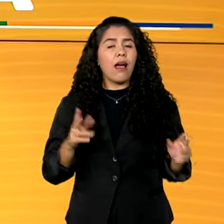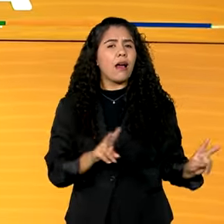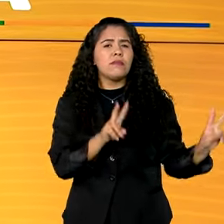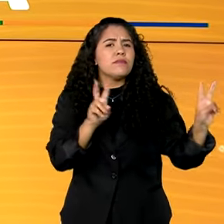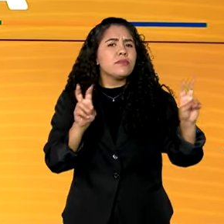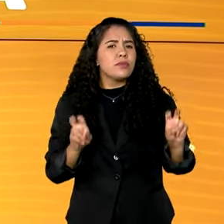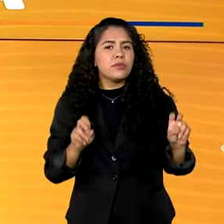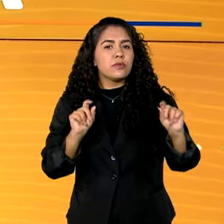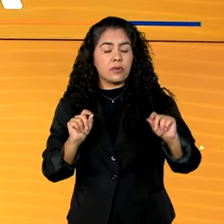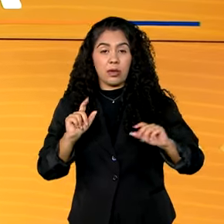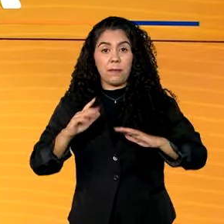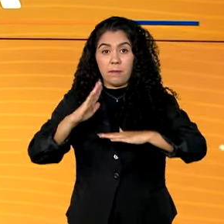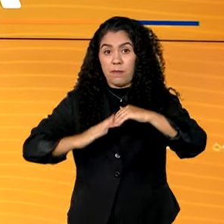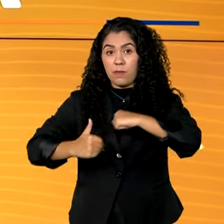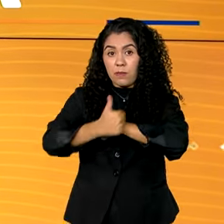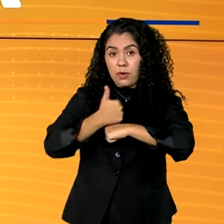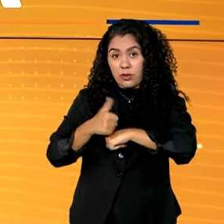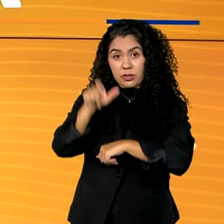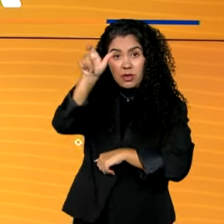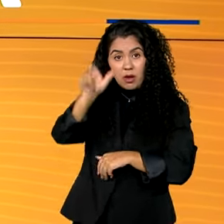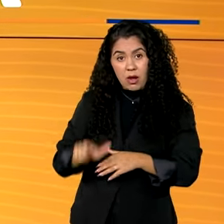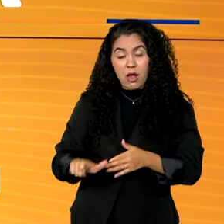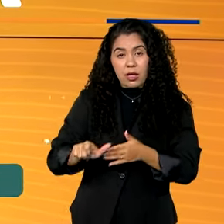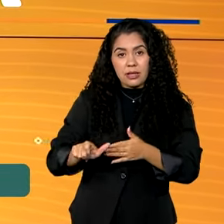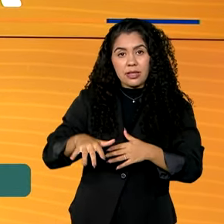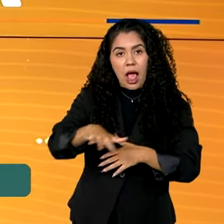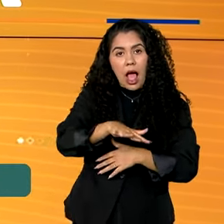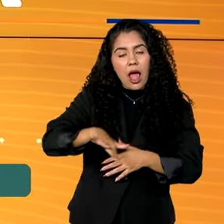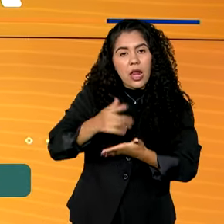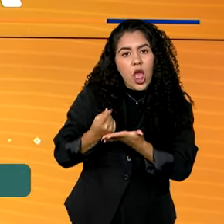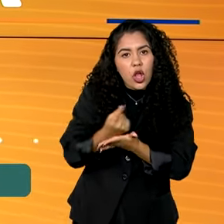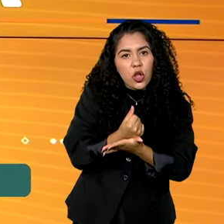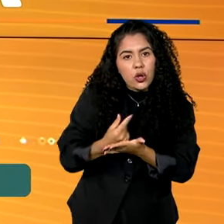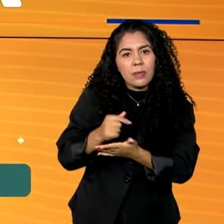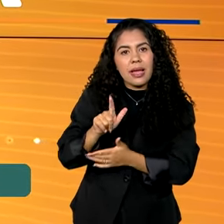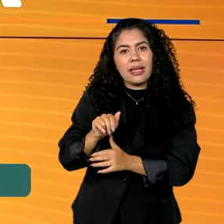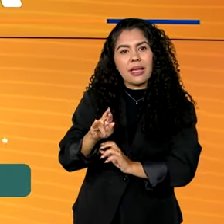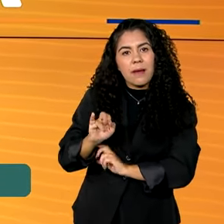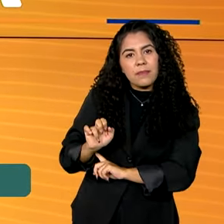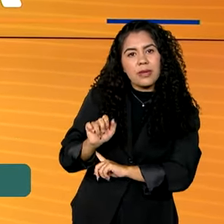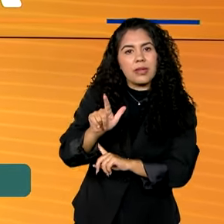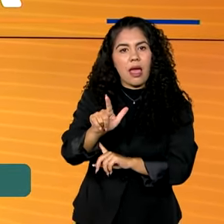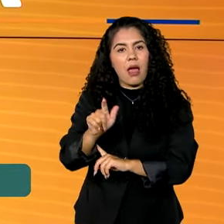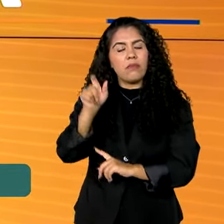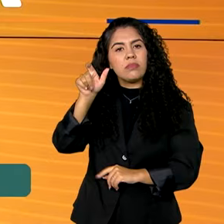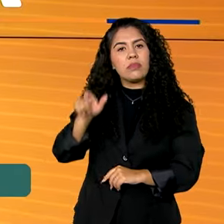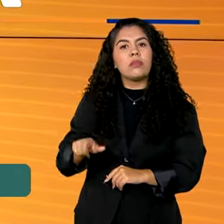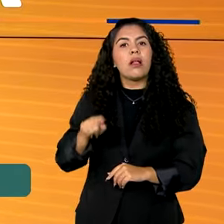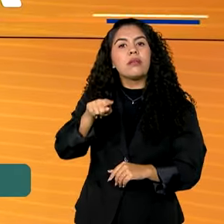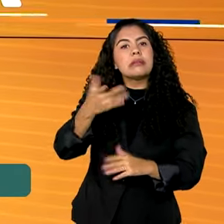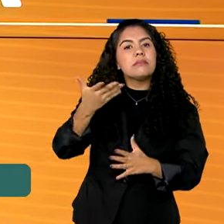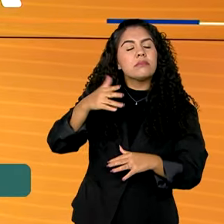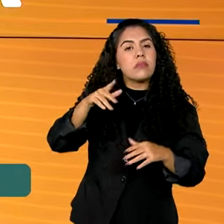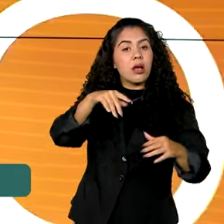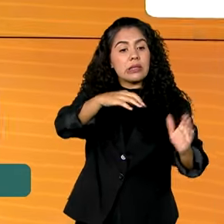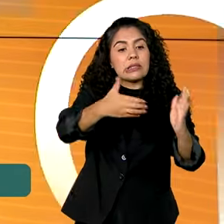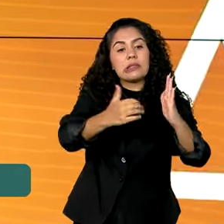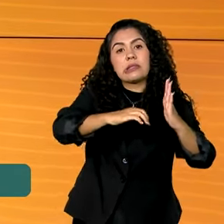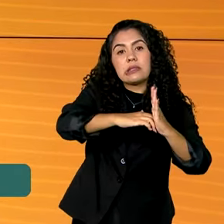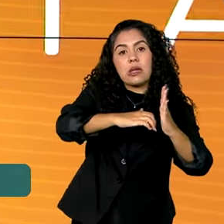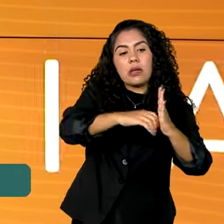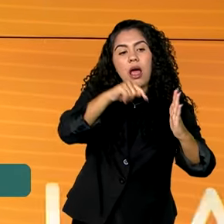Olha, o economista Gabriel Galípolo vai ser sabatinado hoje no Senado para ver se ele será o